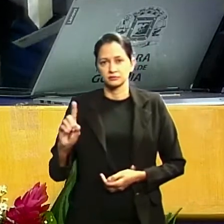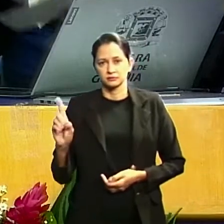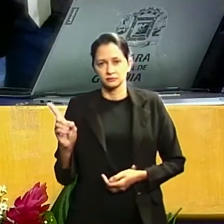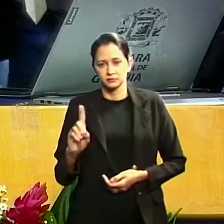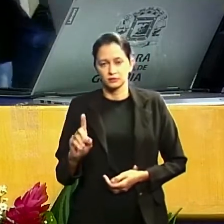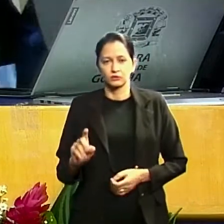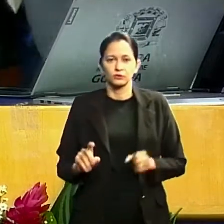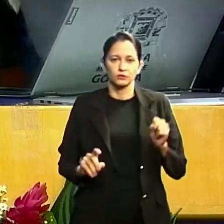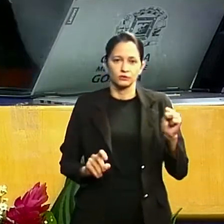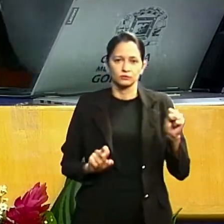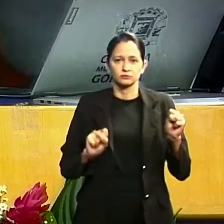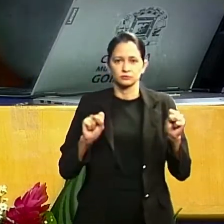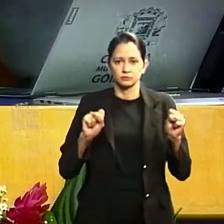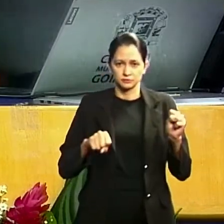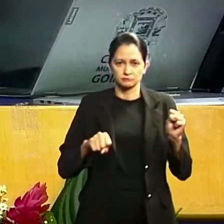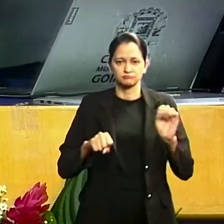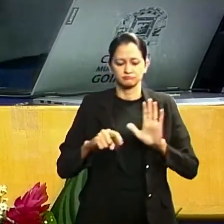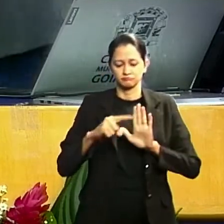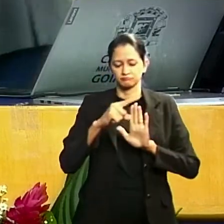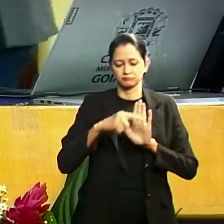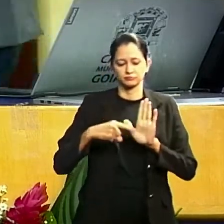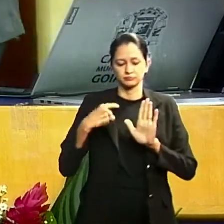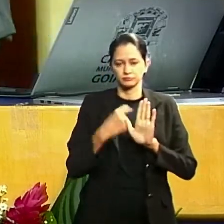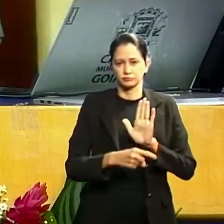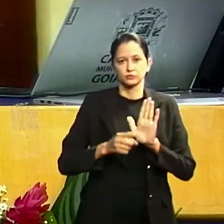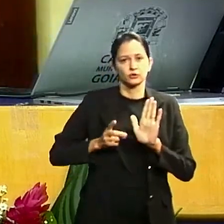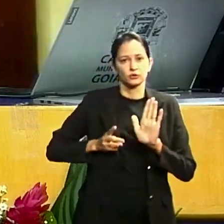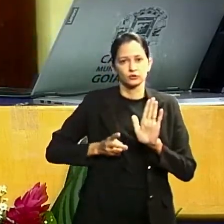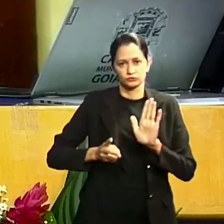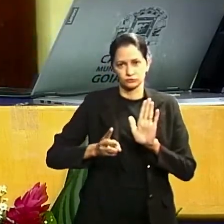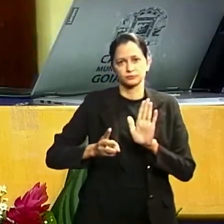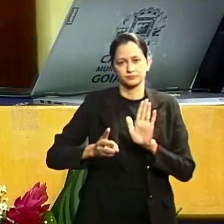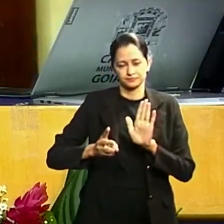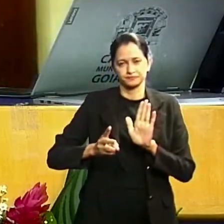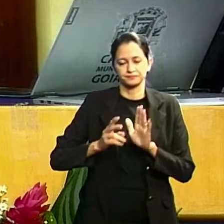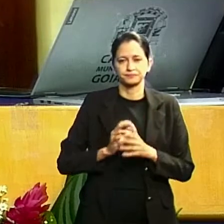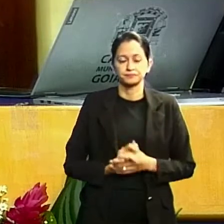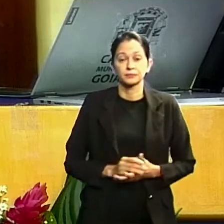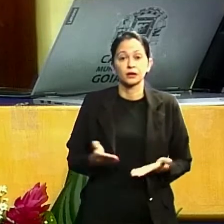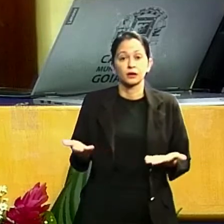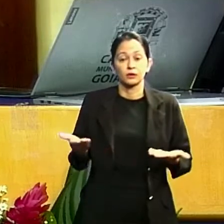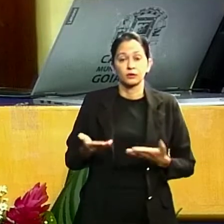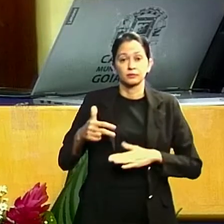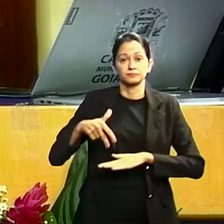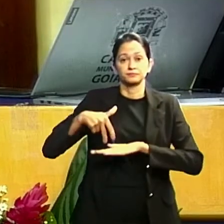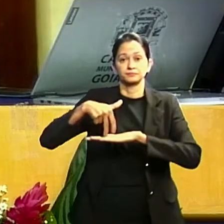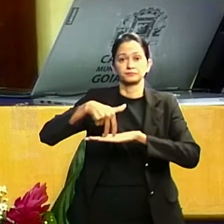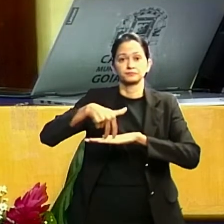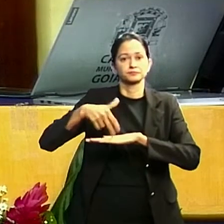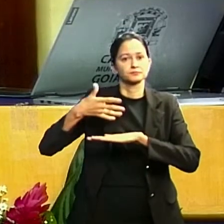Está mantido o veto. Tempo da liderança, 5 minutos. Vereador